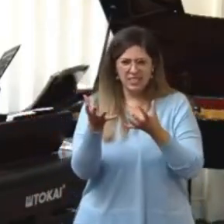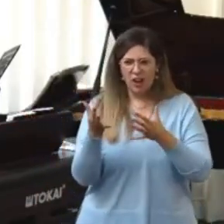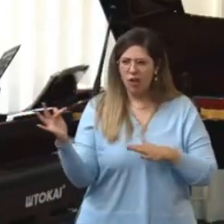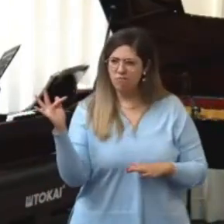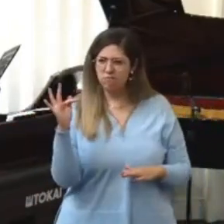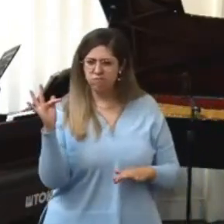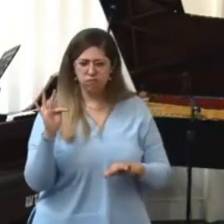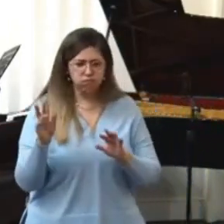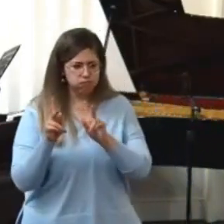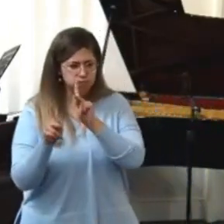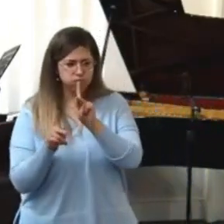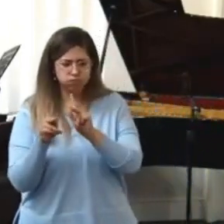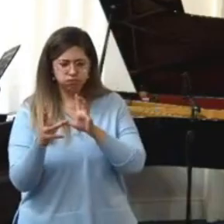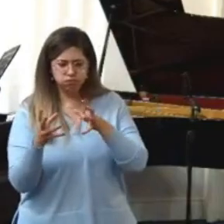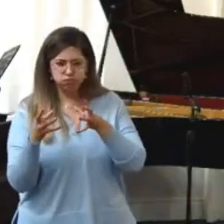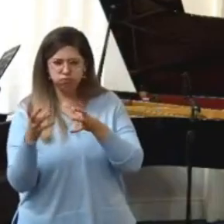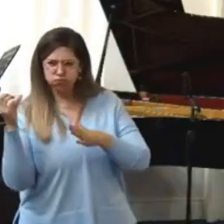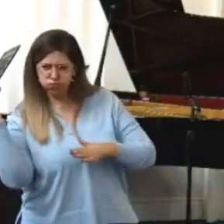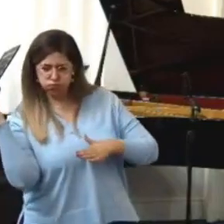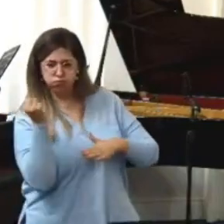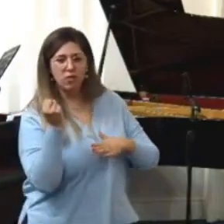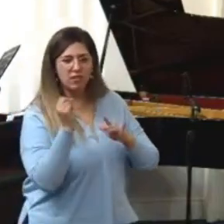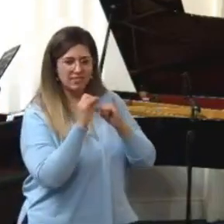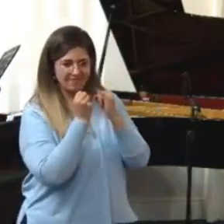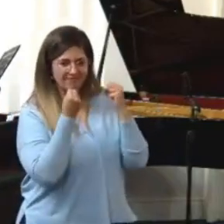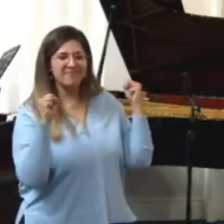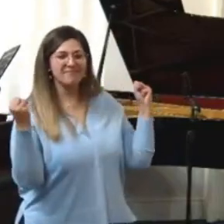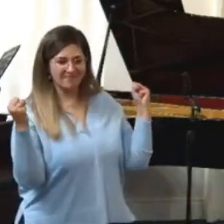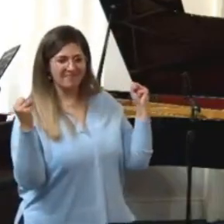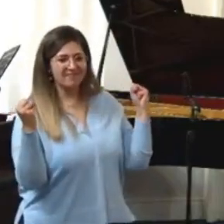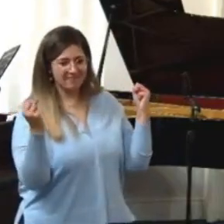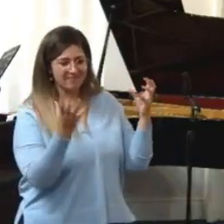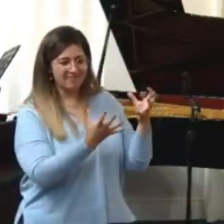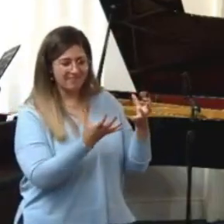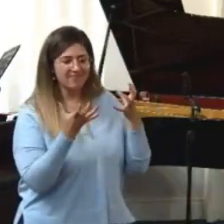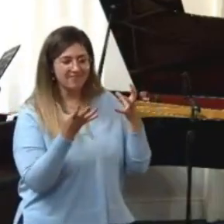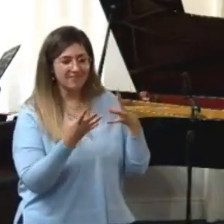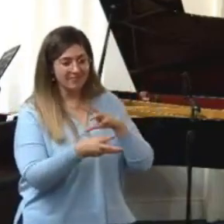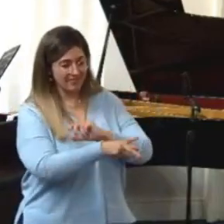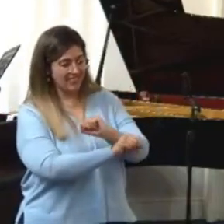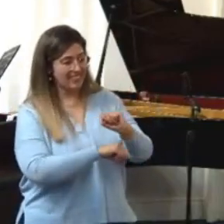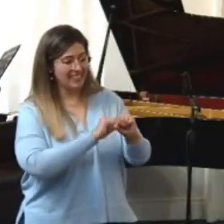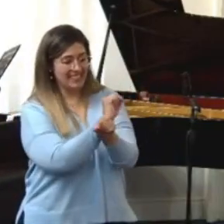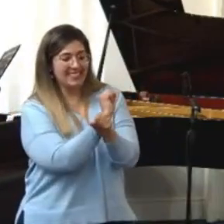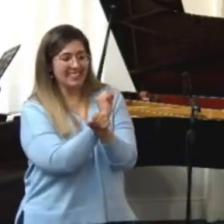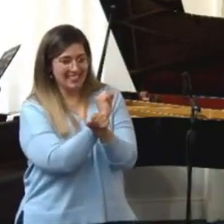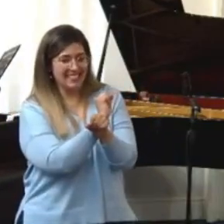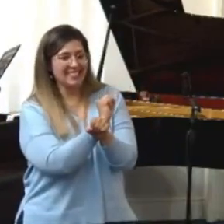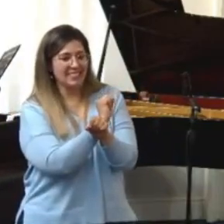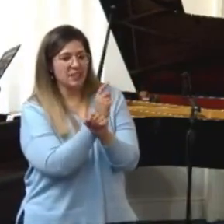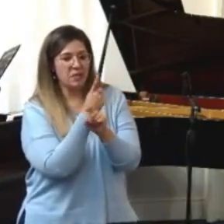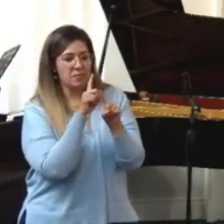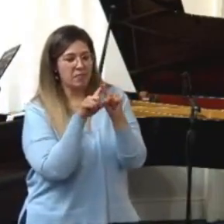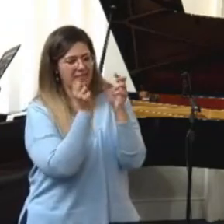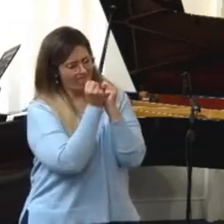aquilo. É quando ele é amarrado, ou quando ele começa a sofrer, pelo